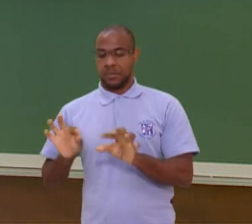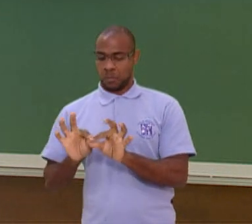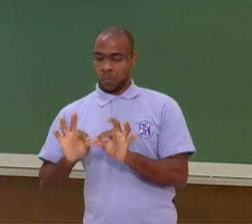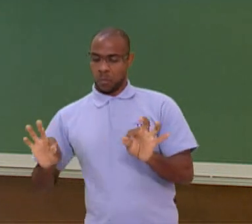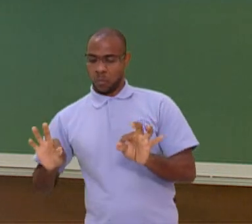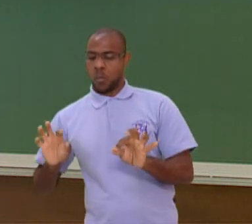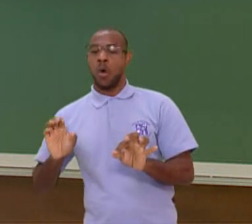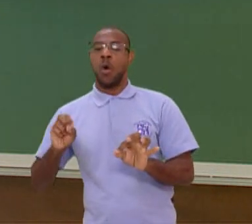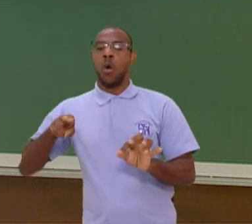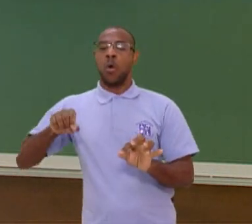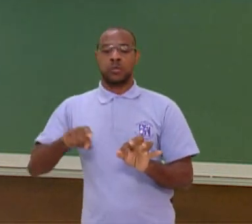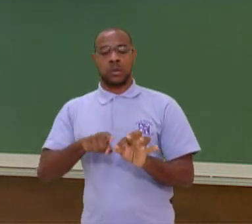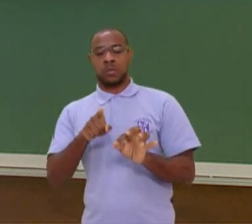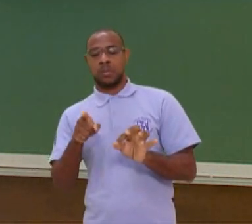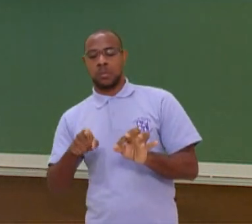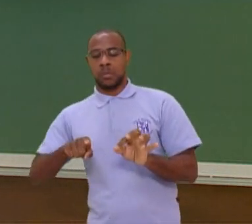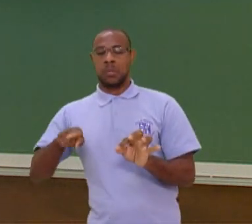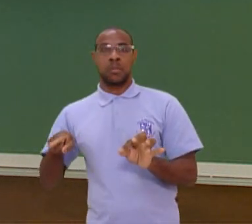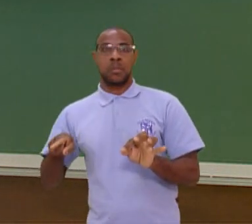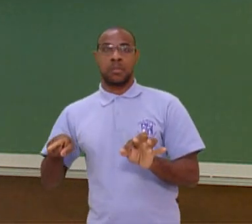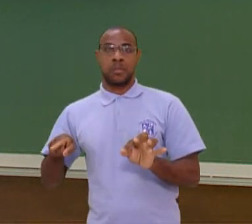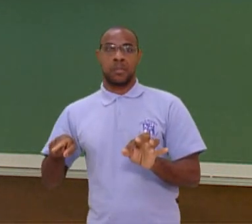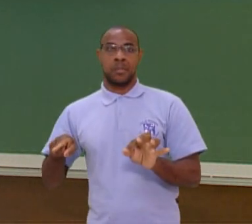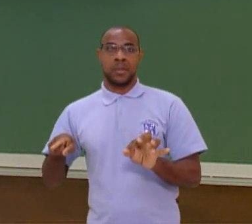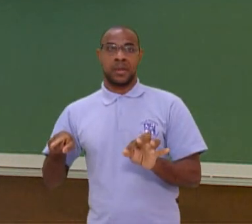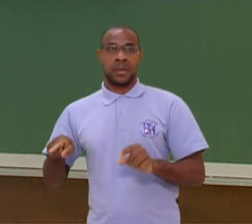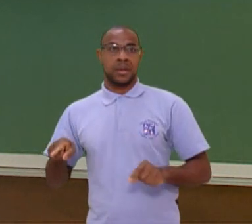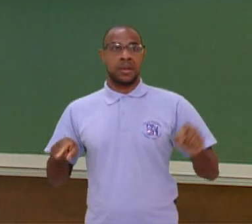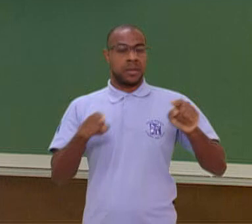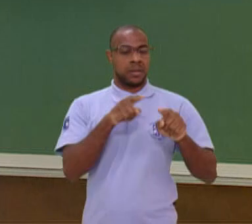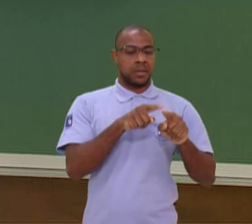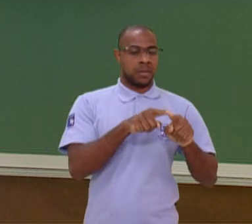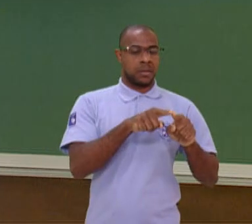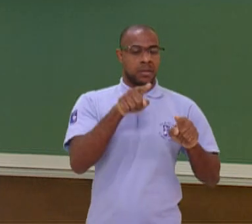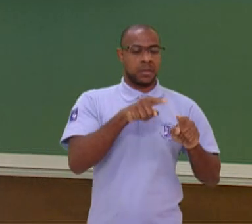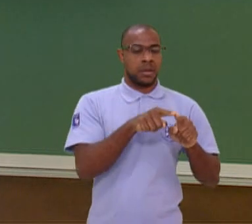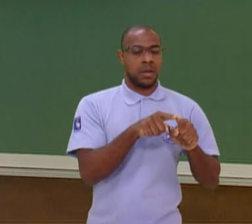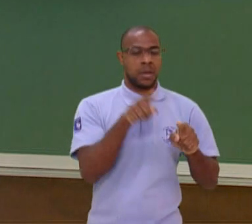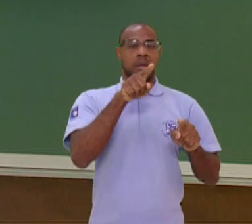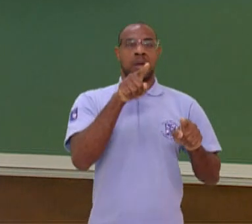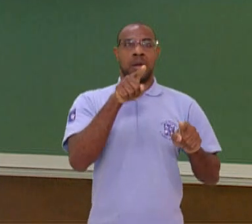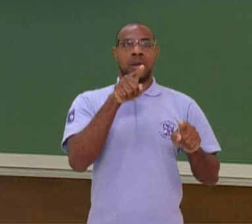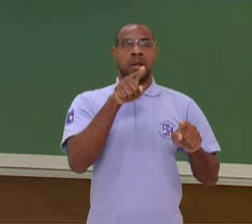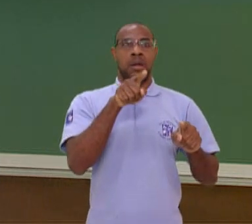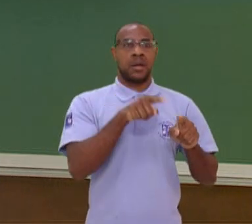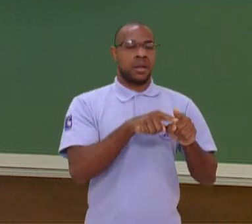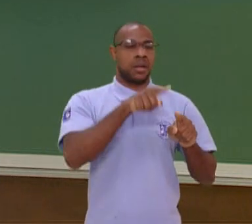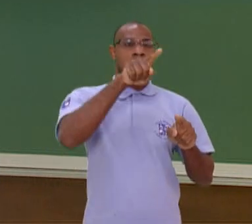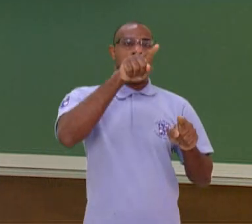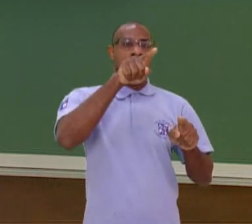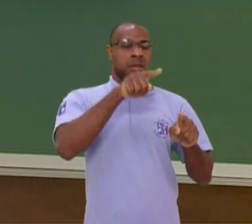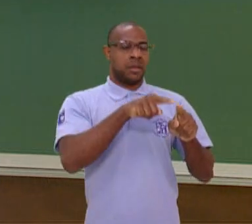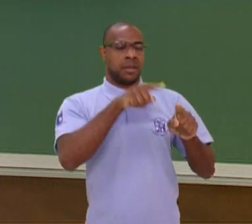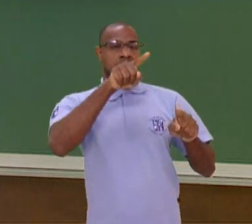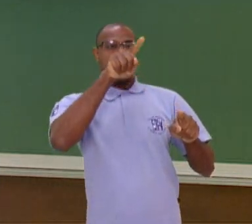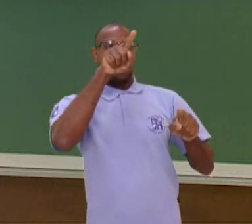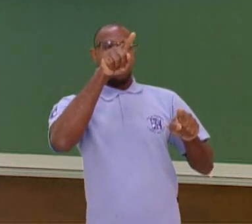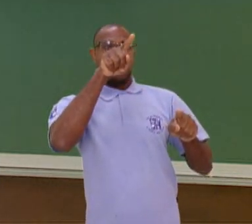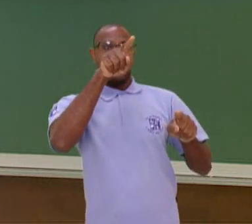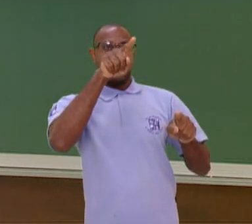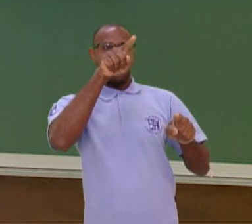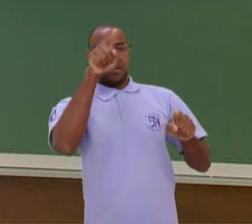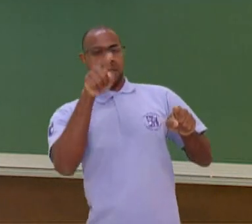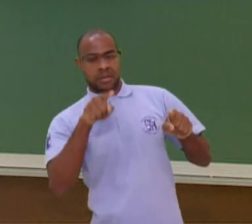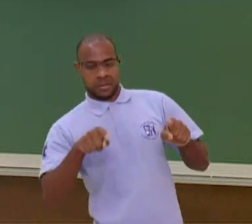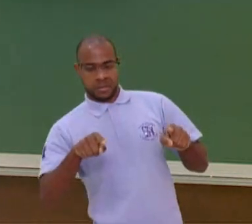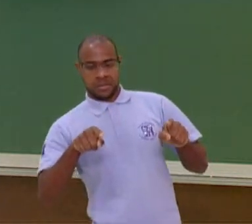certo? Aqui nessa imagem, percebam que aqui essa onda está subindo. aqui ela desce, mas até o próximo ponto que ela